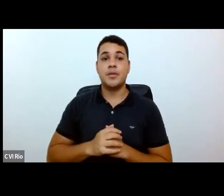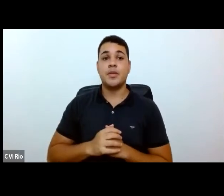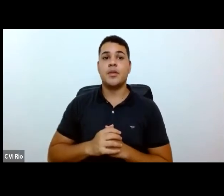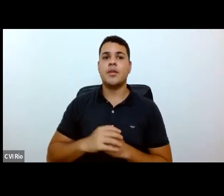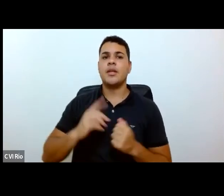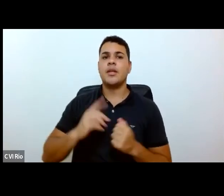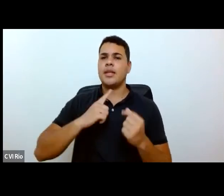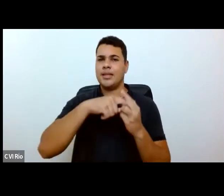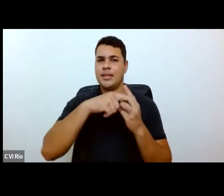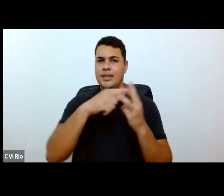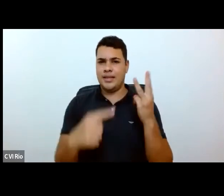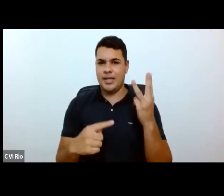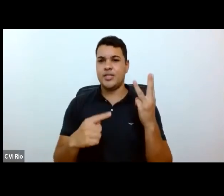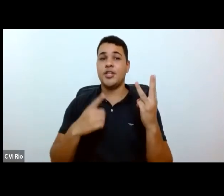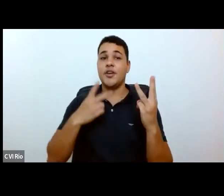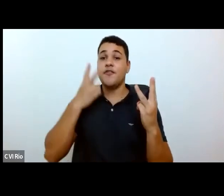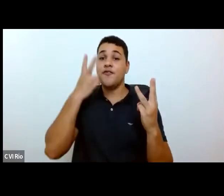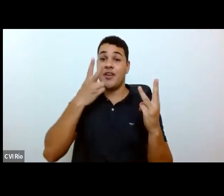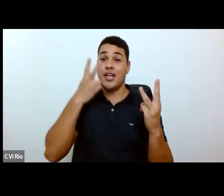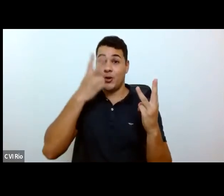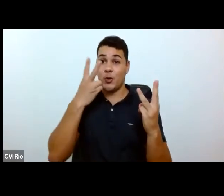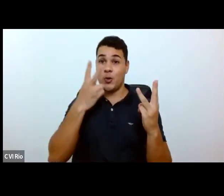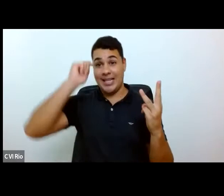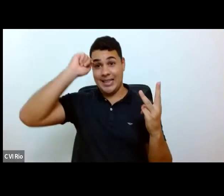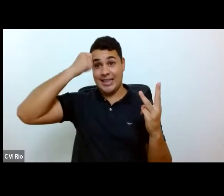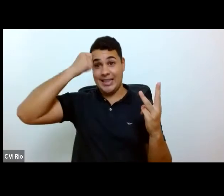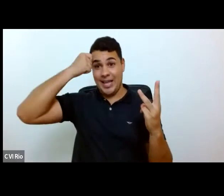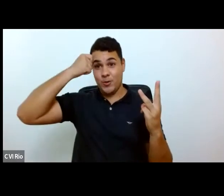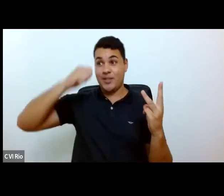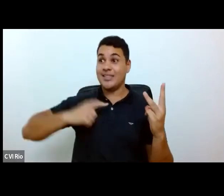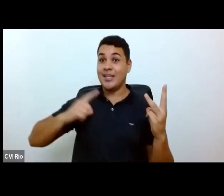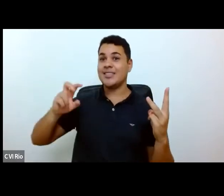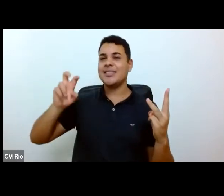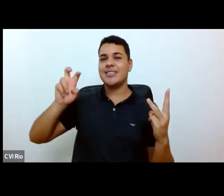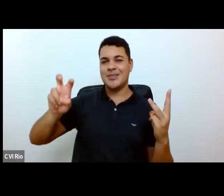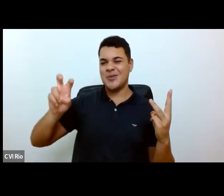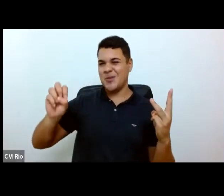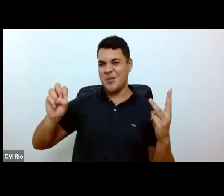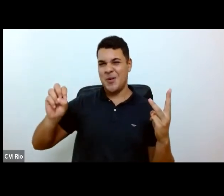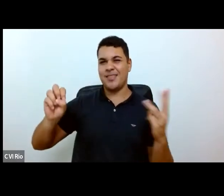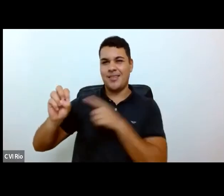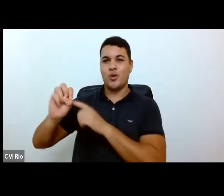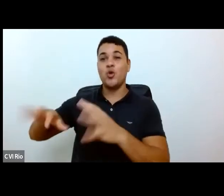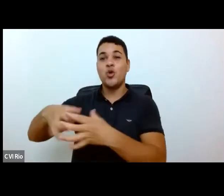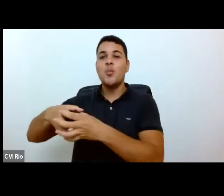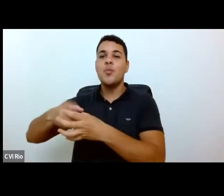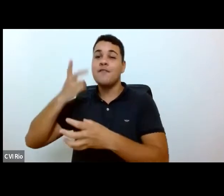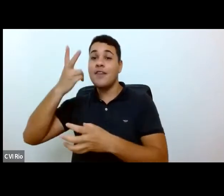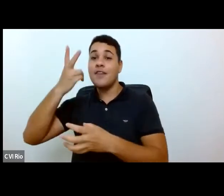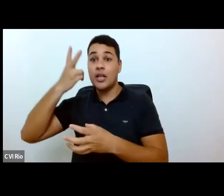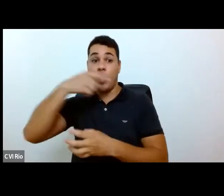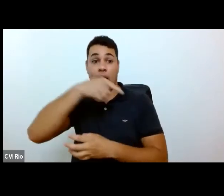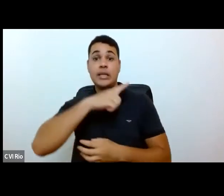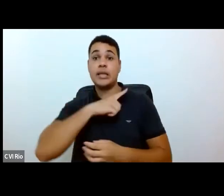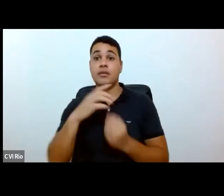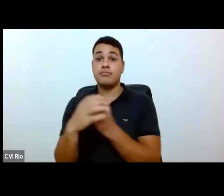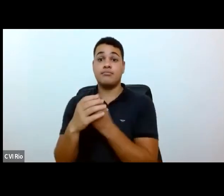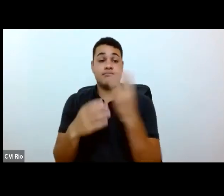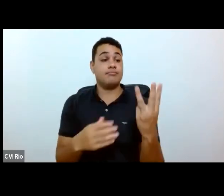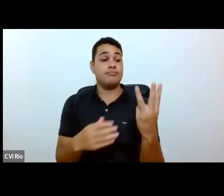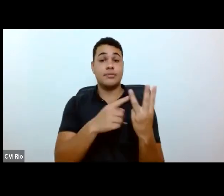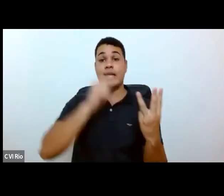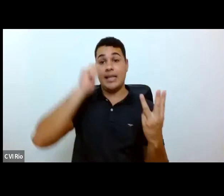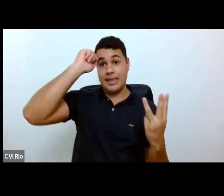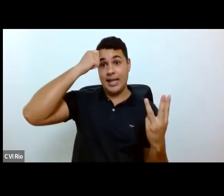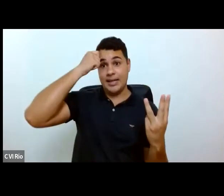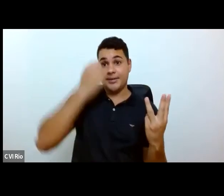três vereadoras negras de 51 vereadores da cidade do Rio de Janeiro, né? Só isso já corta aí, né, a desigualdade é